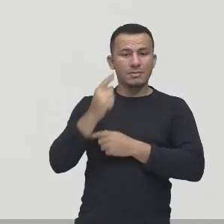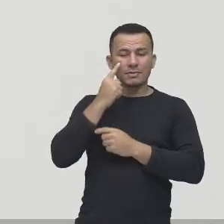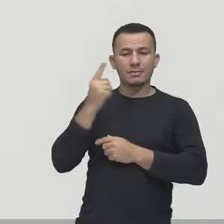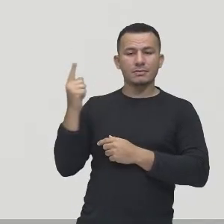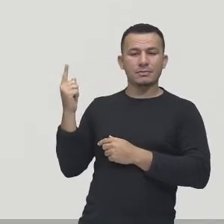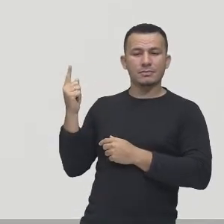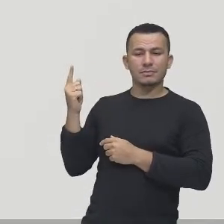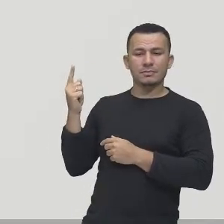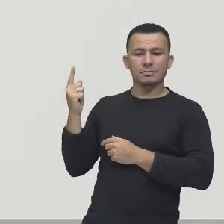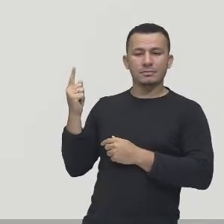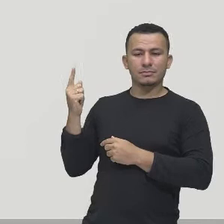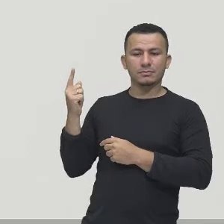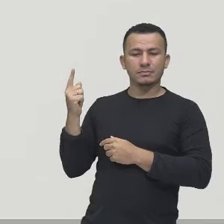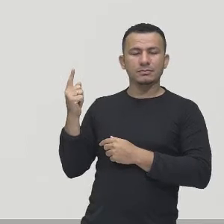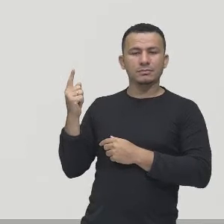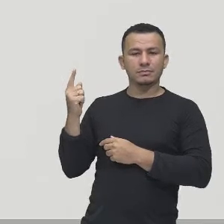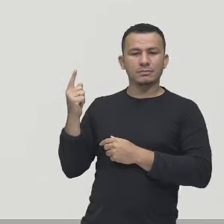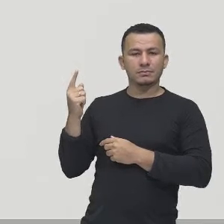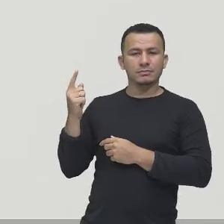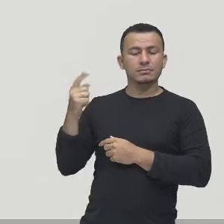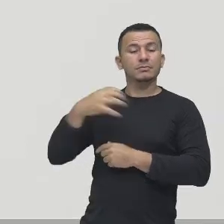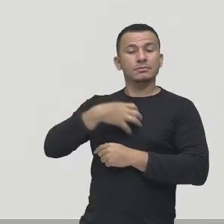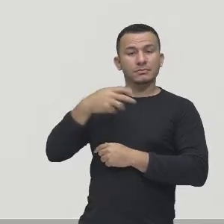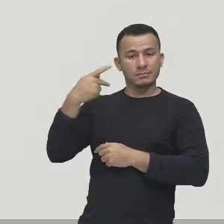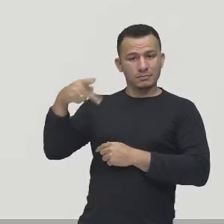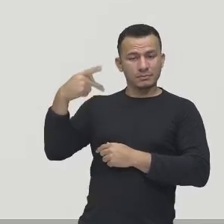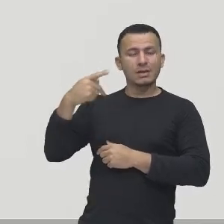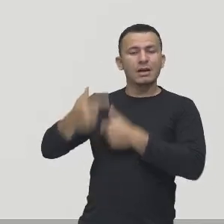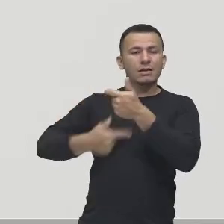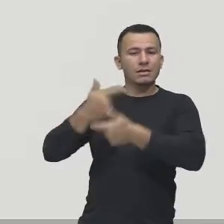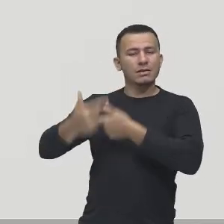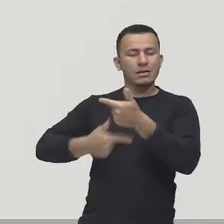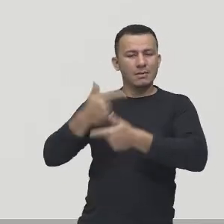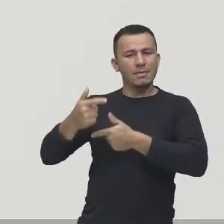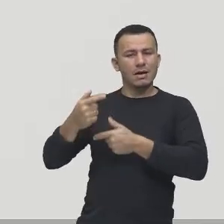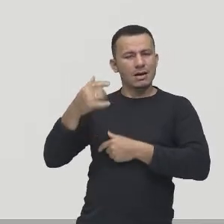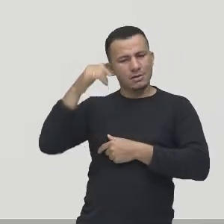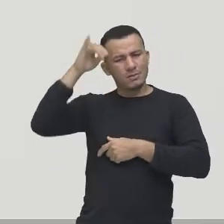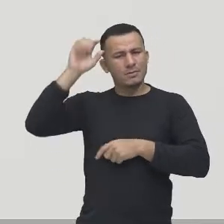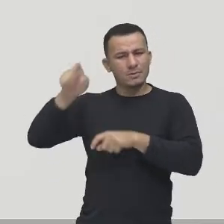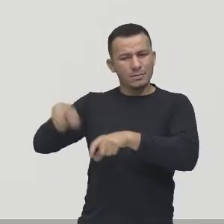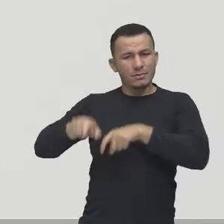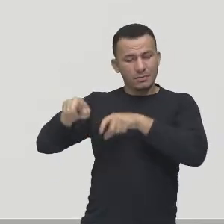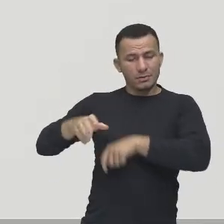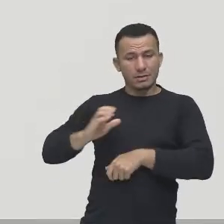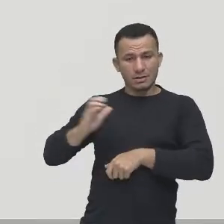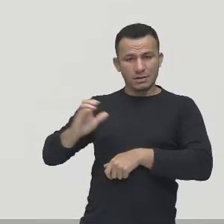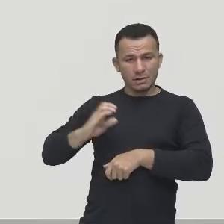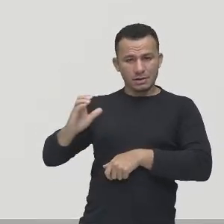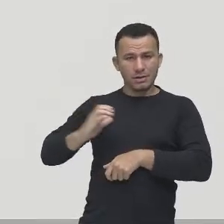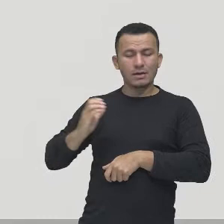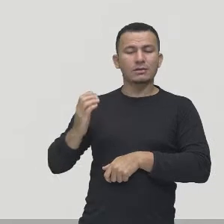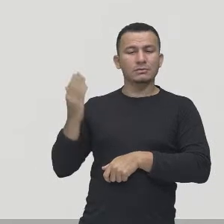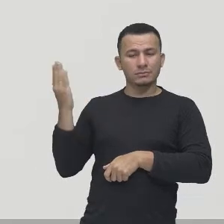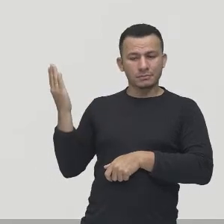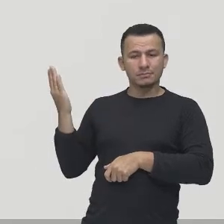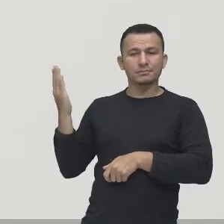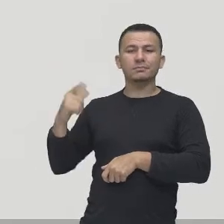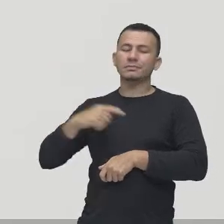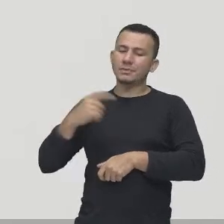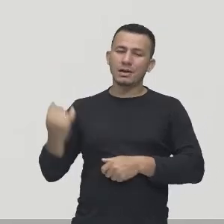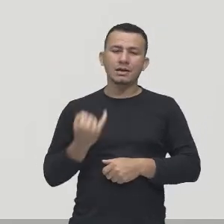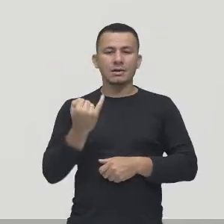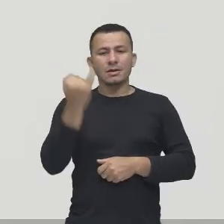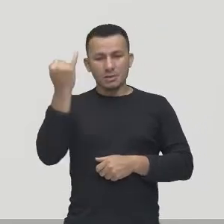Aí a situação aí da produção agropecuária do Canadá, a gente está vendo exatamente, né, que tem essa